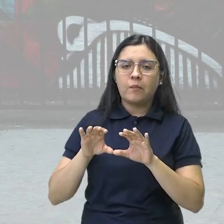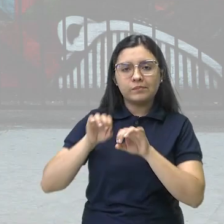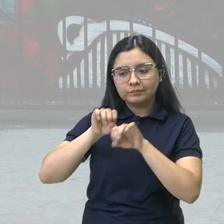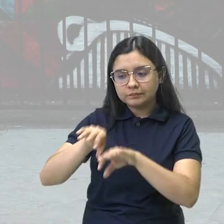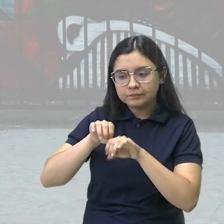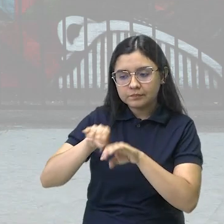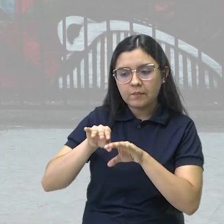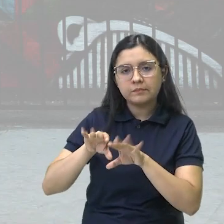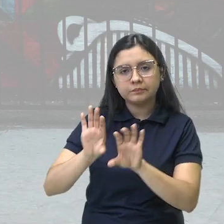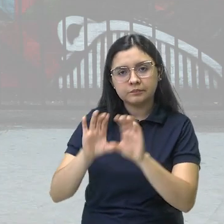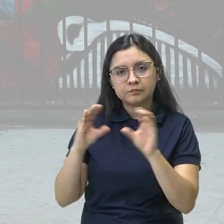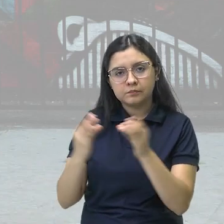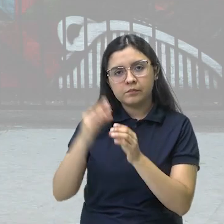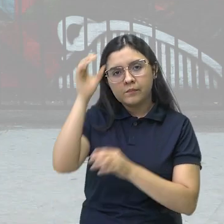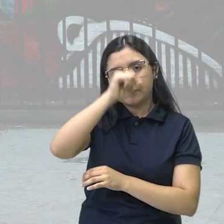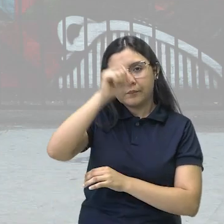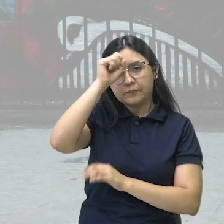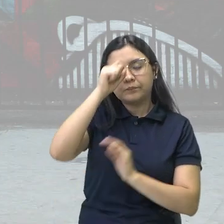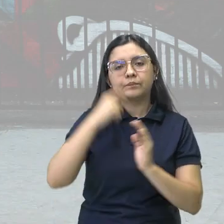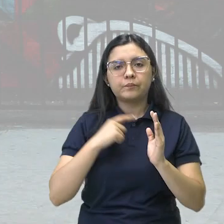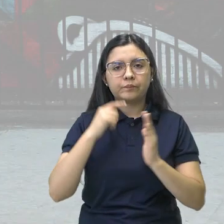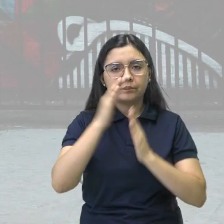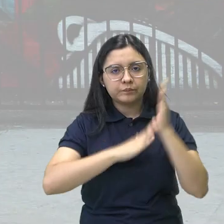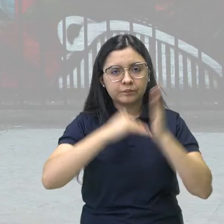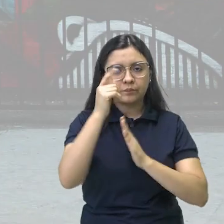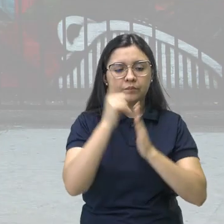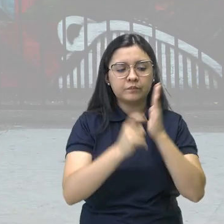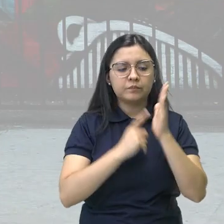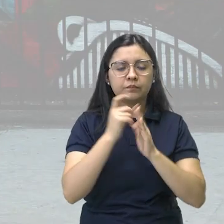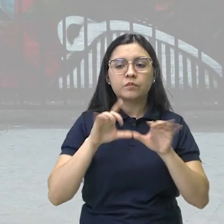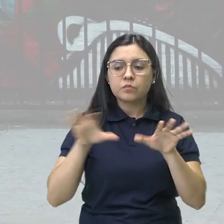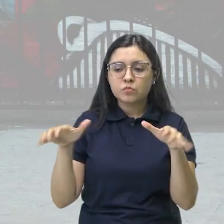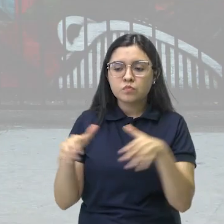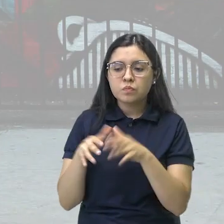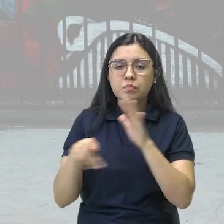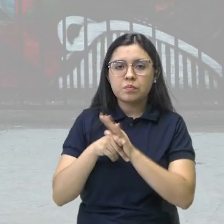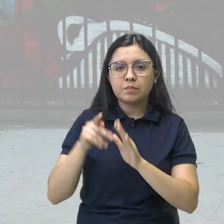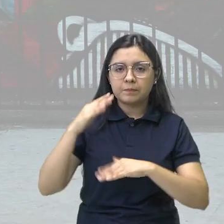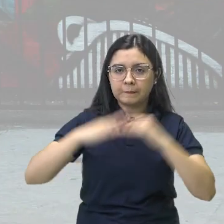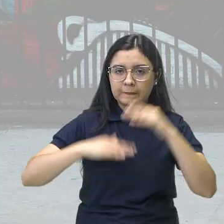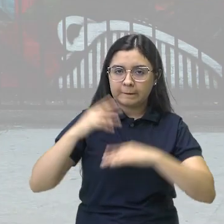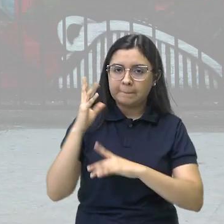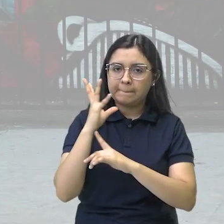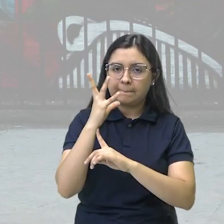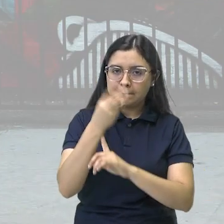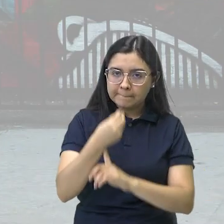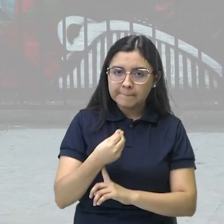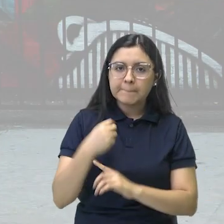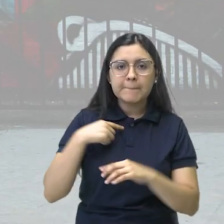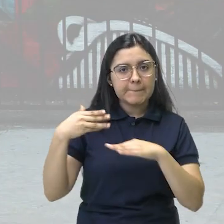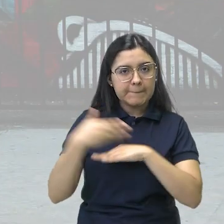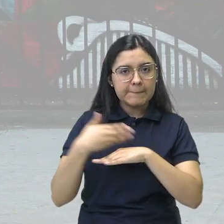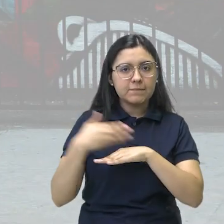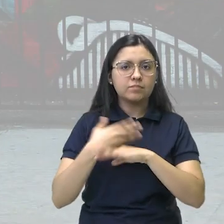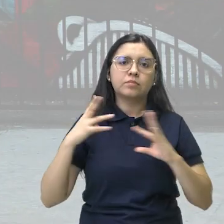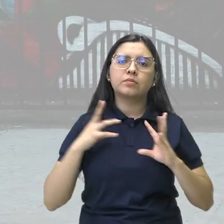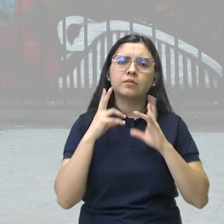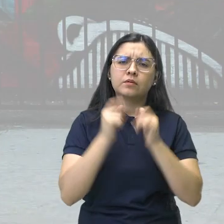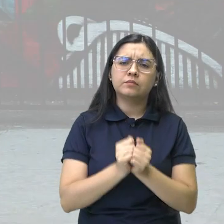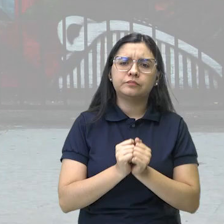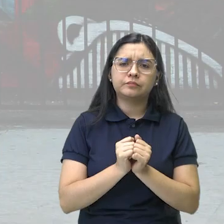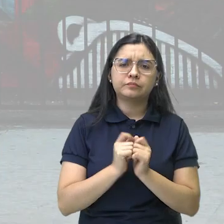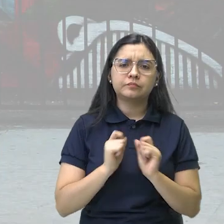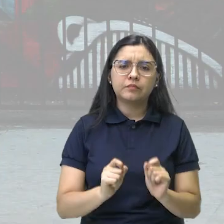comunidade aprender a pintar o grafite. Então, grupos de grafiteiros famosos também participam. Então, é